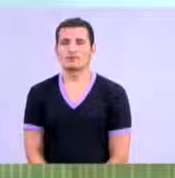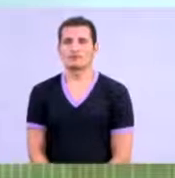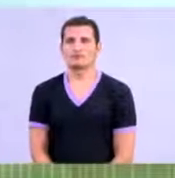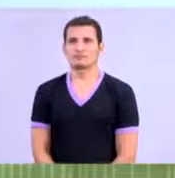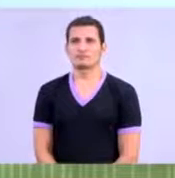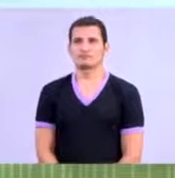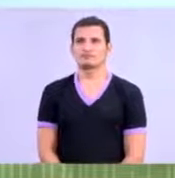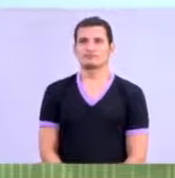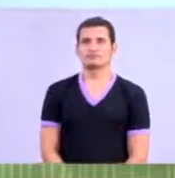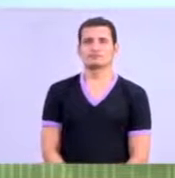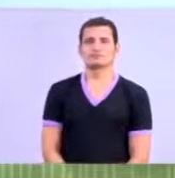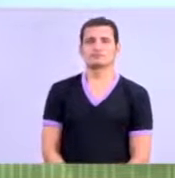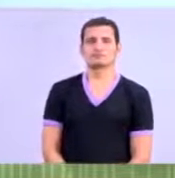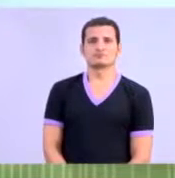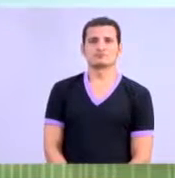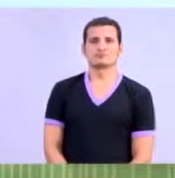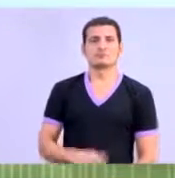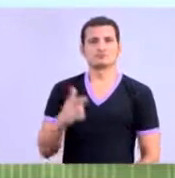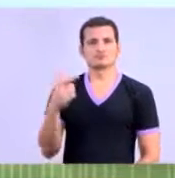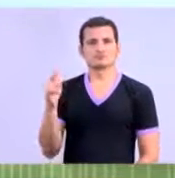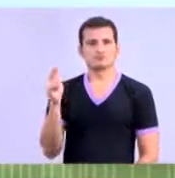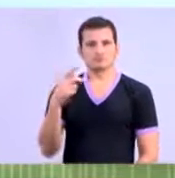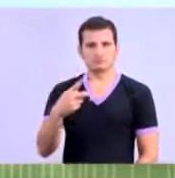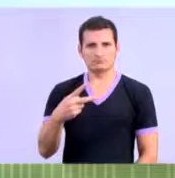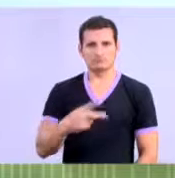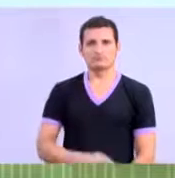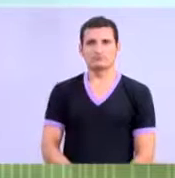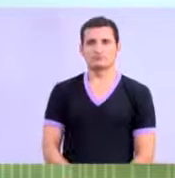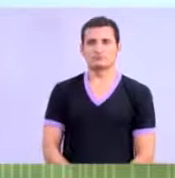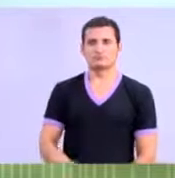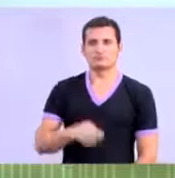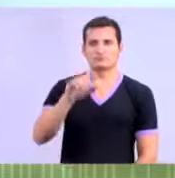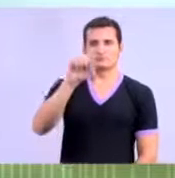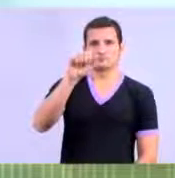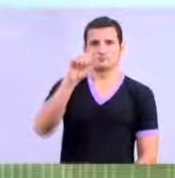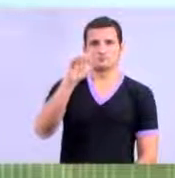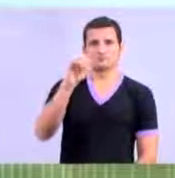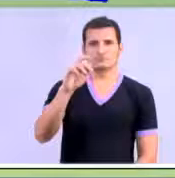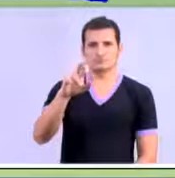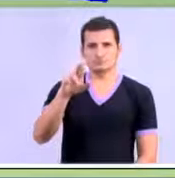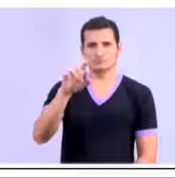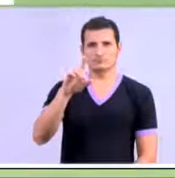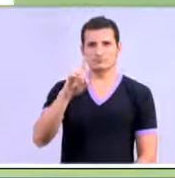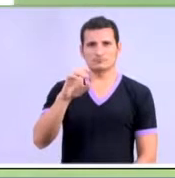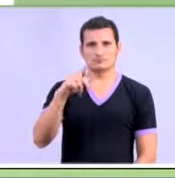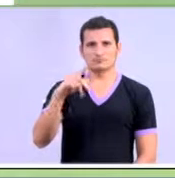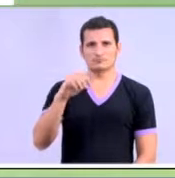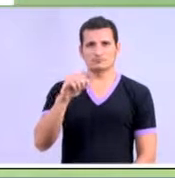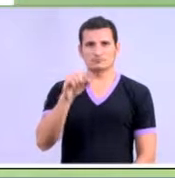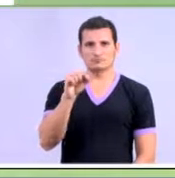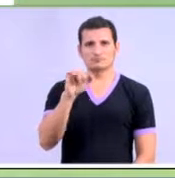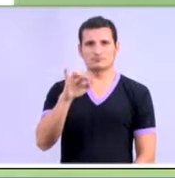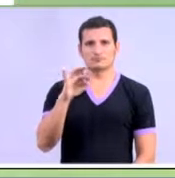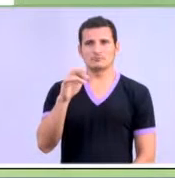set. E quais são os outros dois que a gente definiu? O sacar e o depositar.